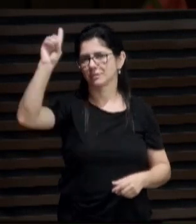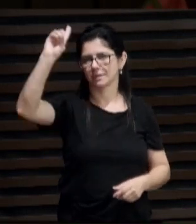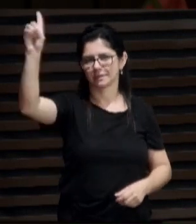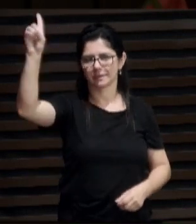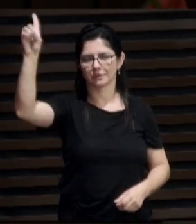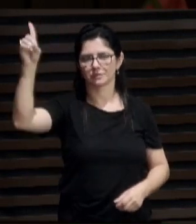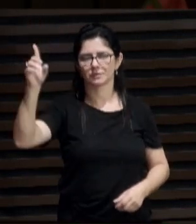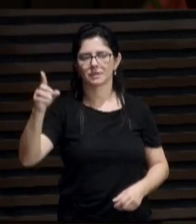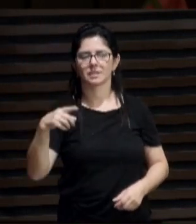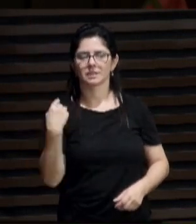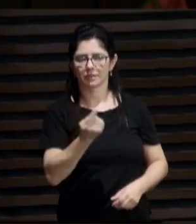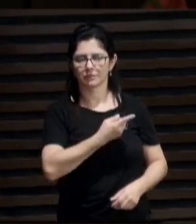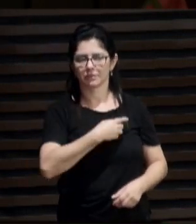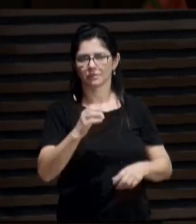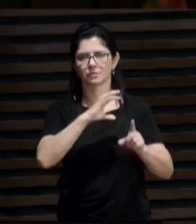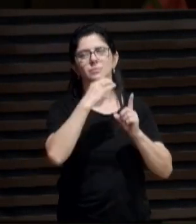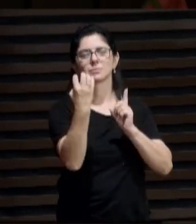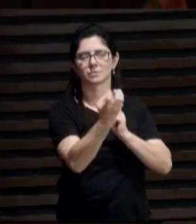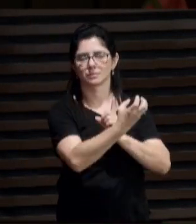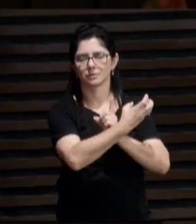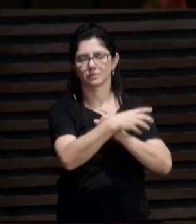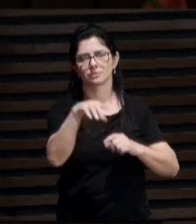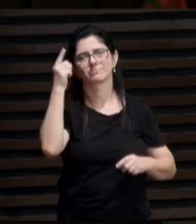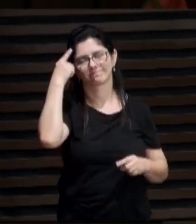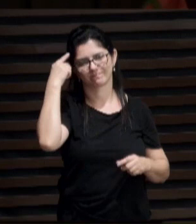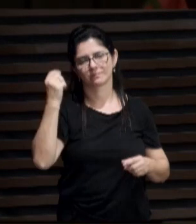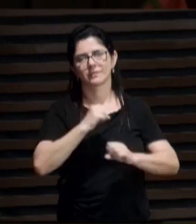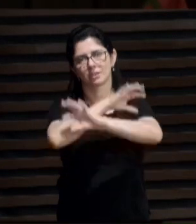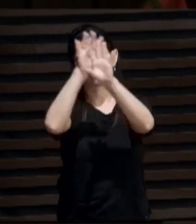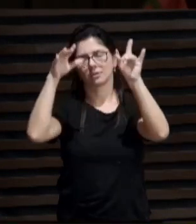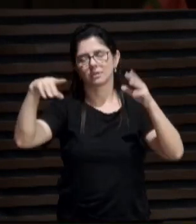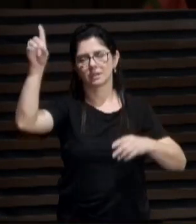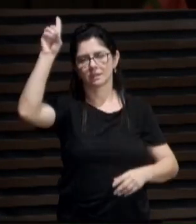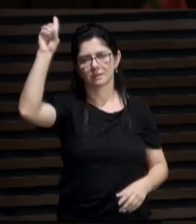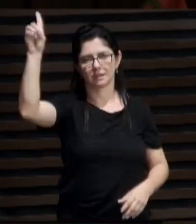é o vosso culto racional. Glória ao Deus Trino.